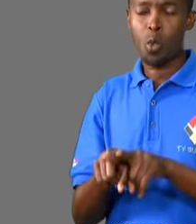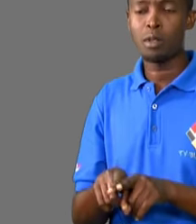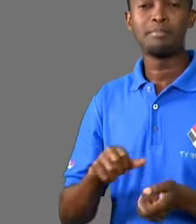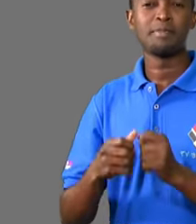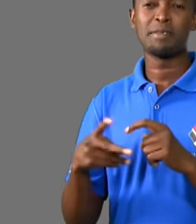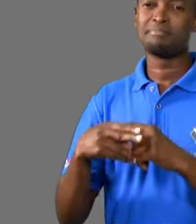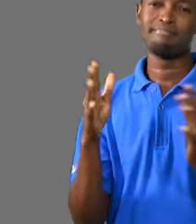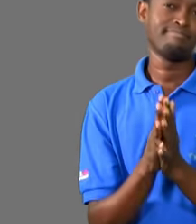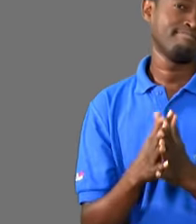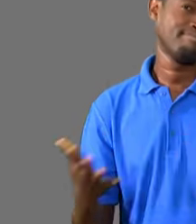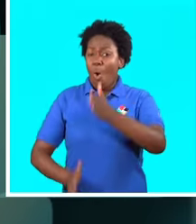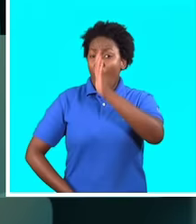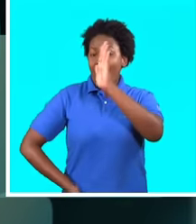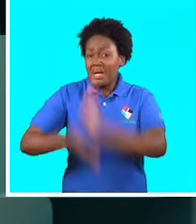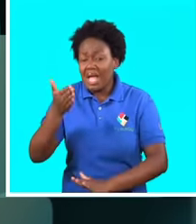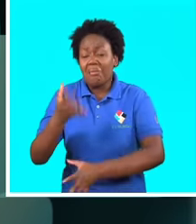sucesso.